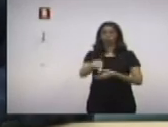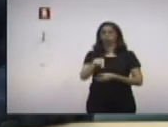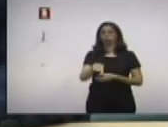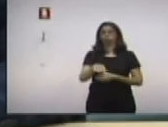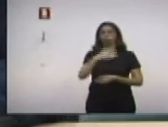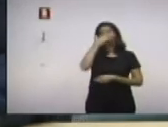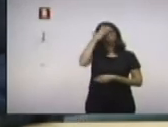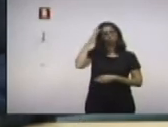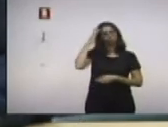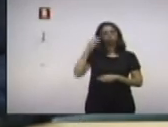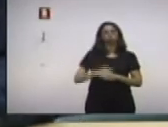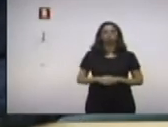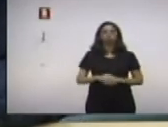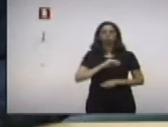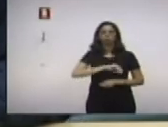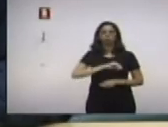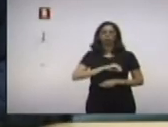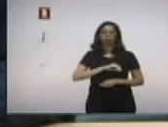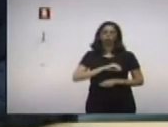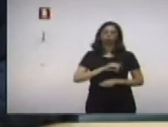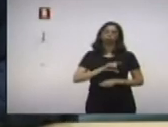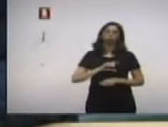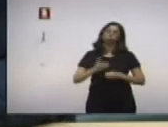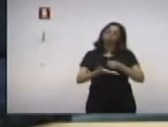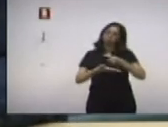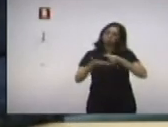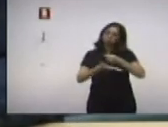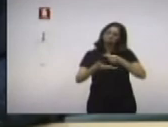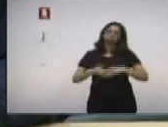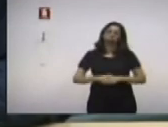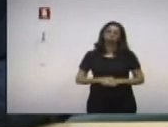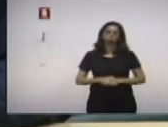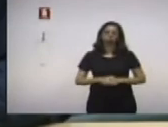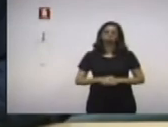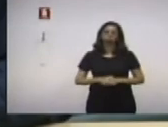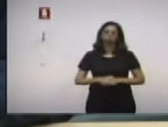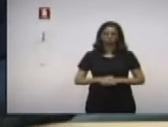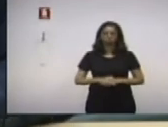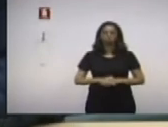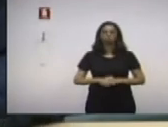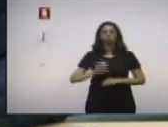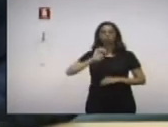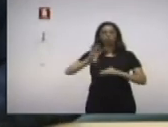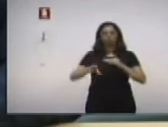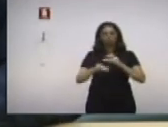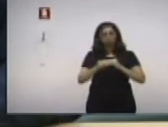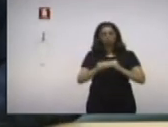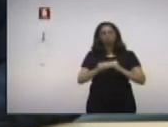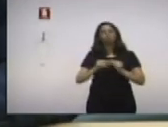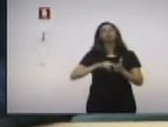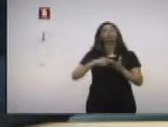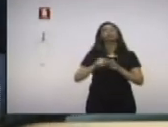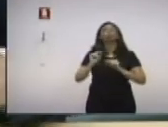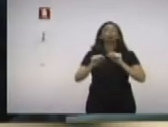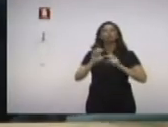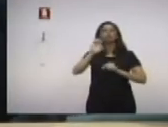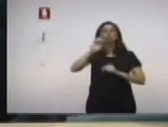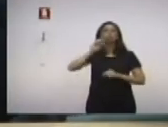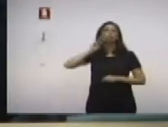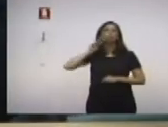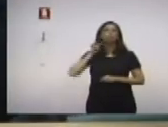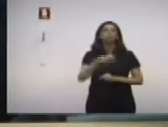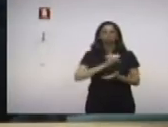para as pessoas de baixa renda Então essa emenda ela destino mais cinco milhões para